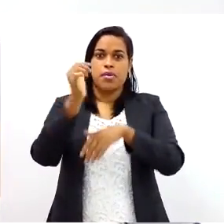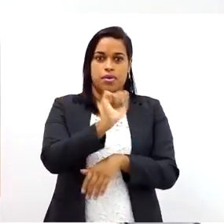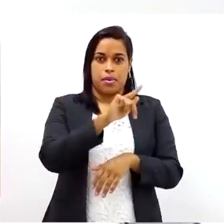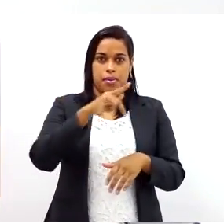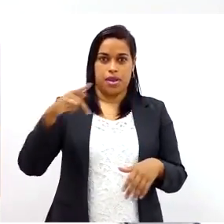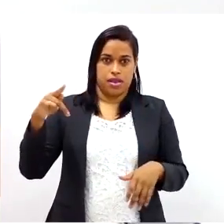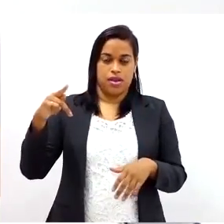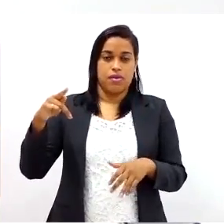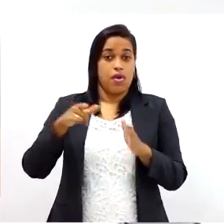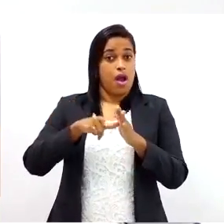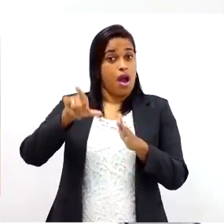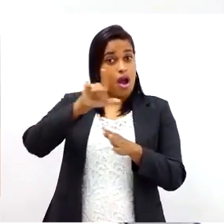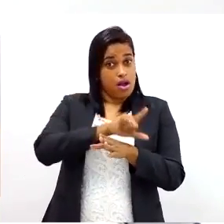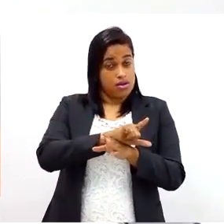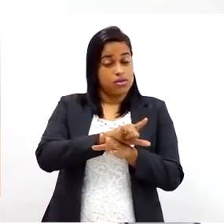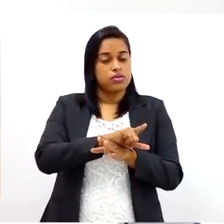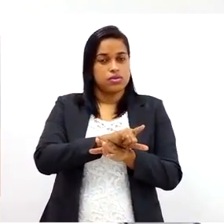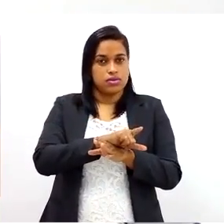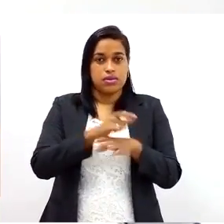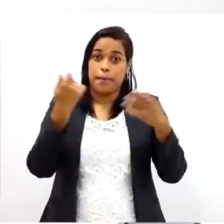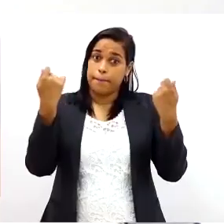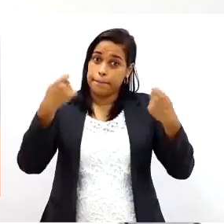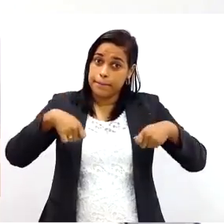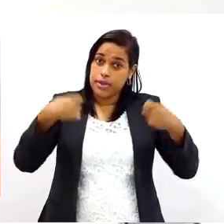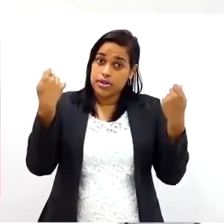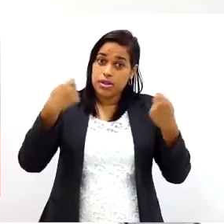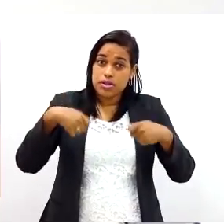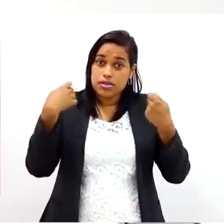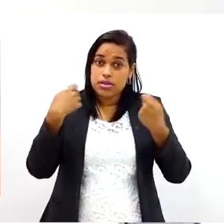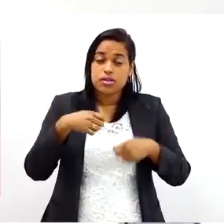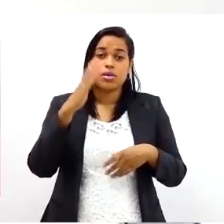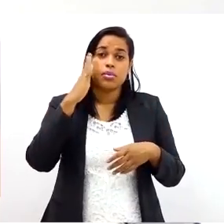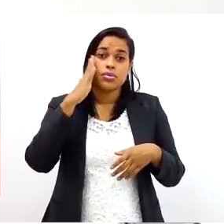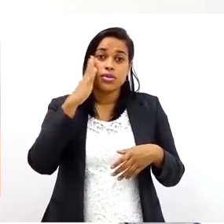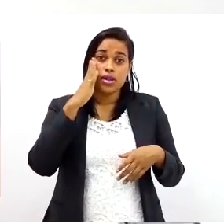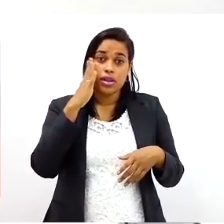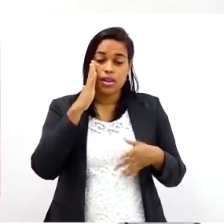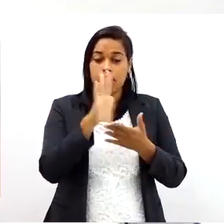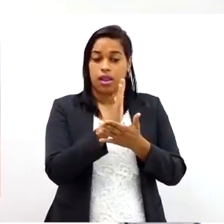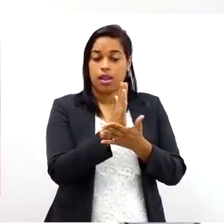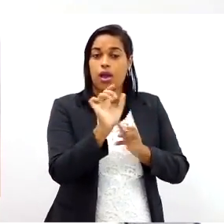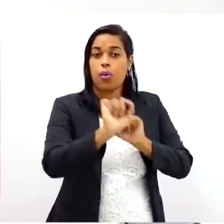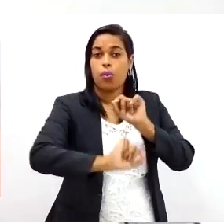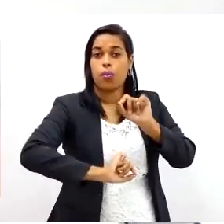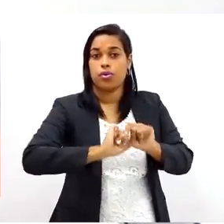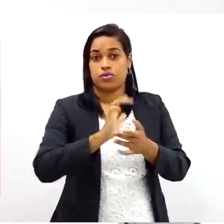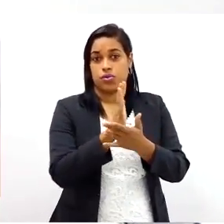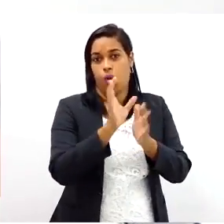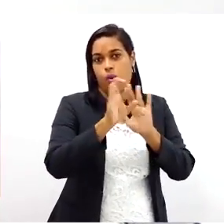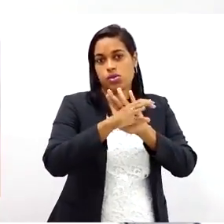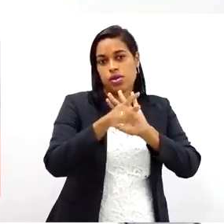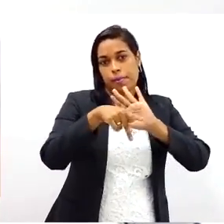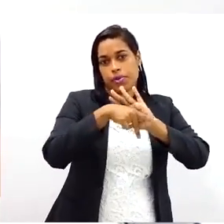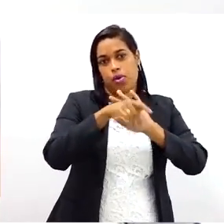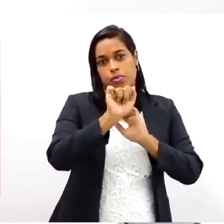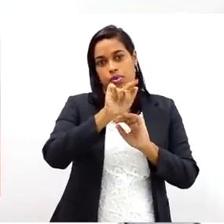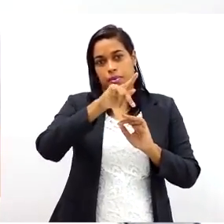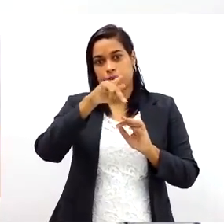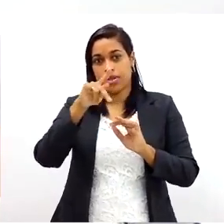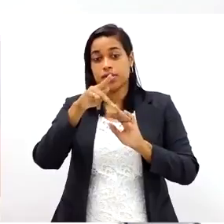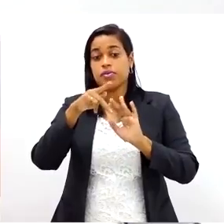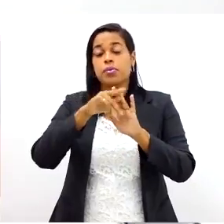Antes de tudo, nós devemos capturar os requisitos desse aplicativo com o nosso